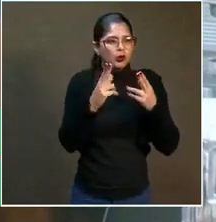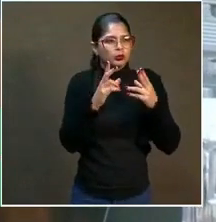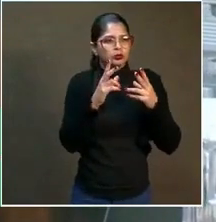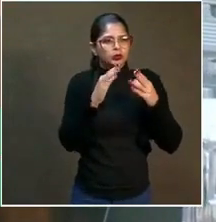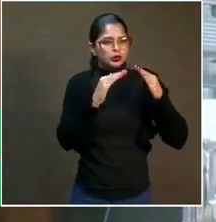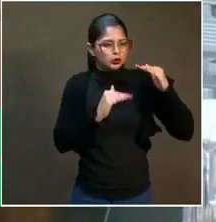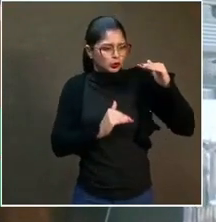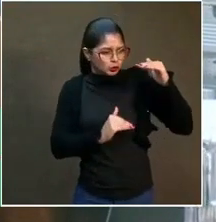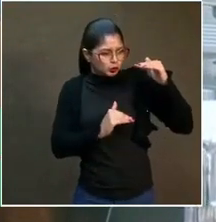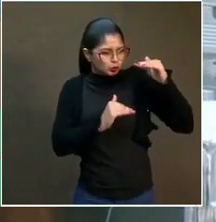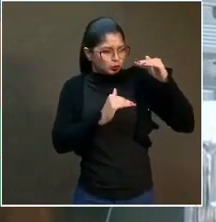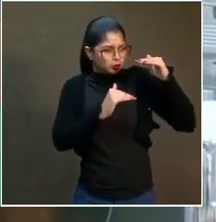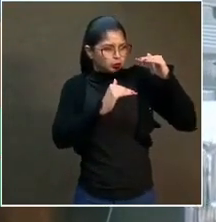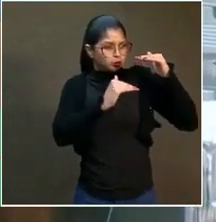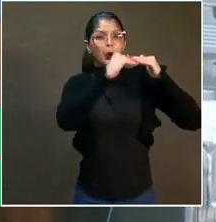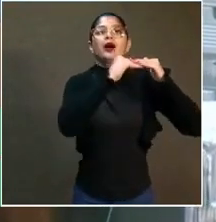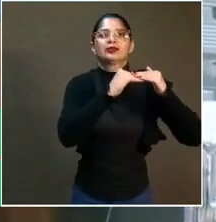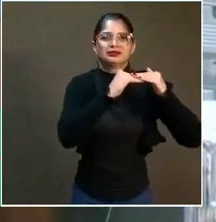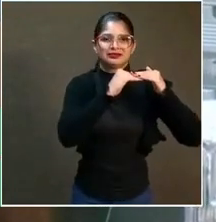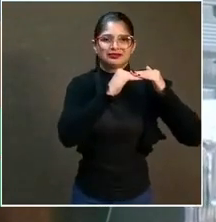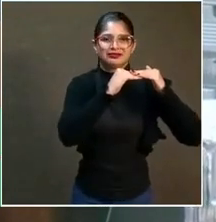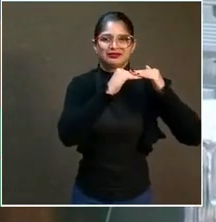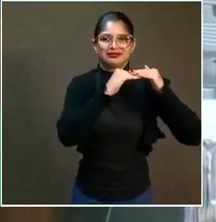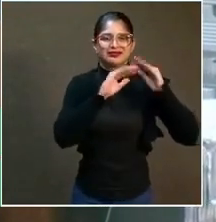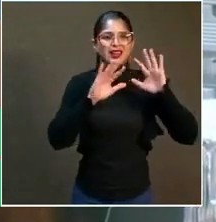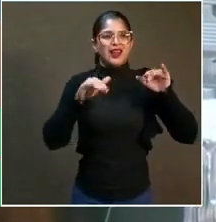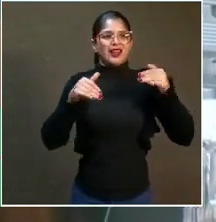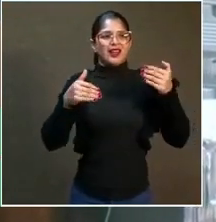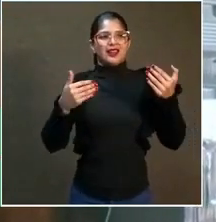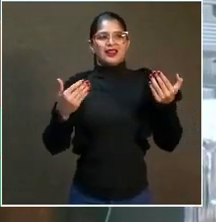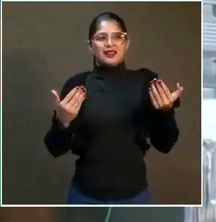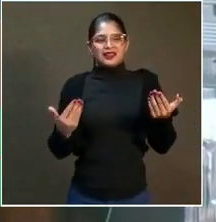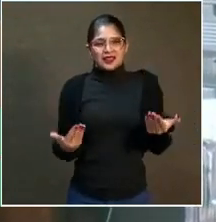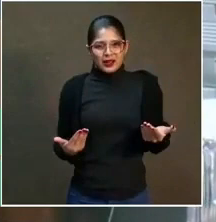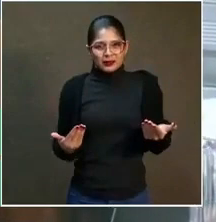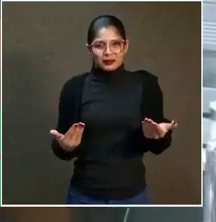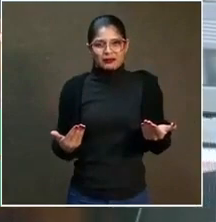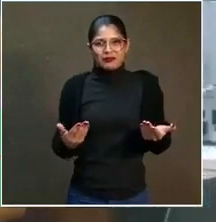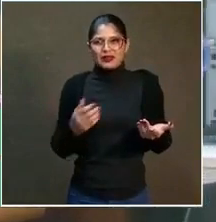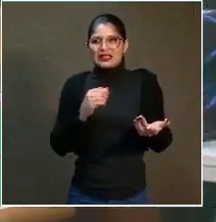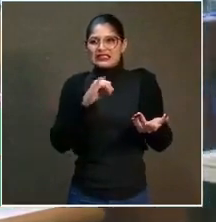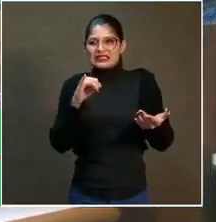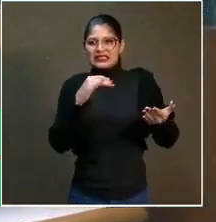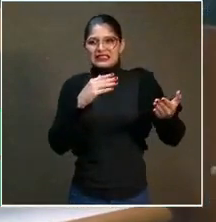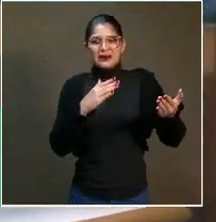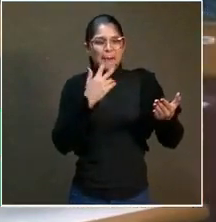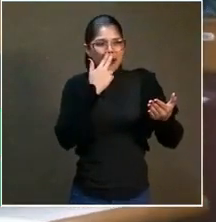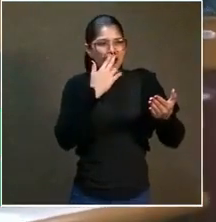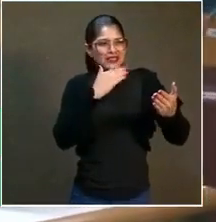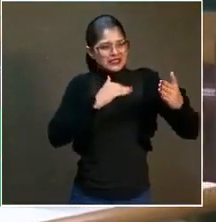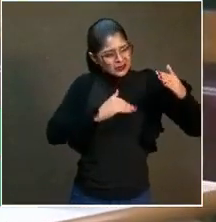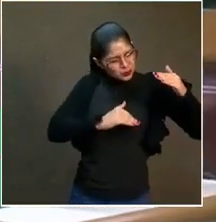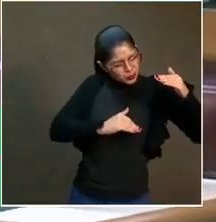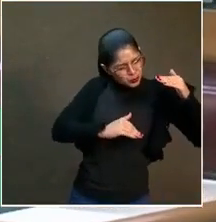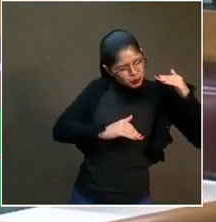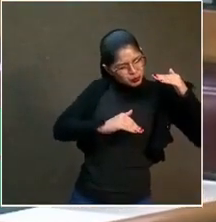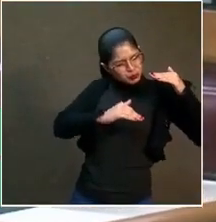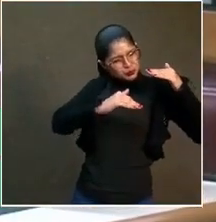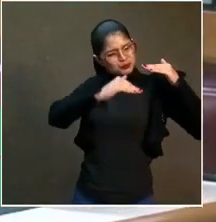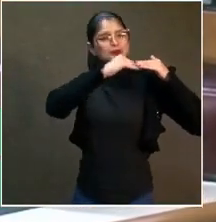pavio. A grande questão é quando acender, é quem acender,